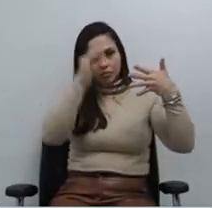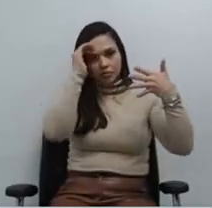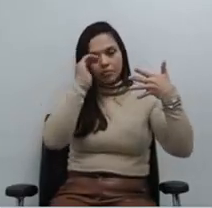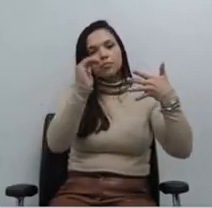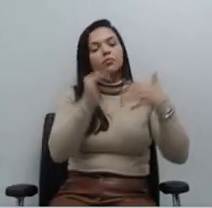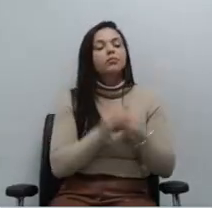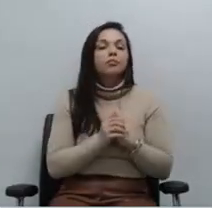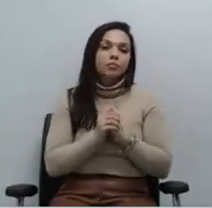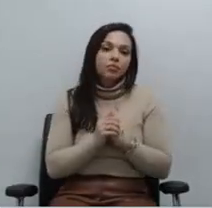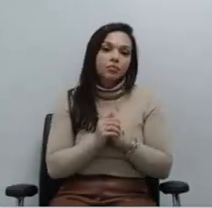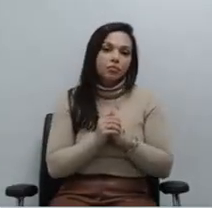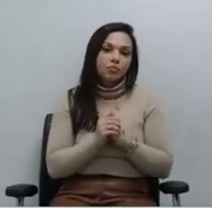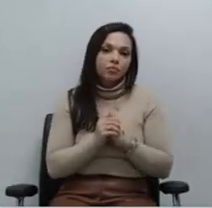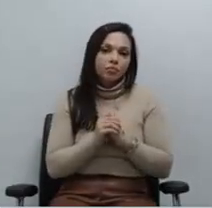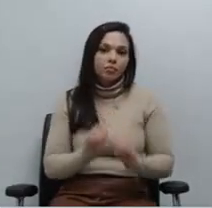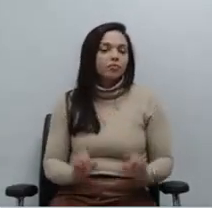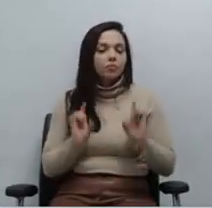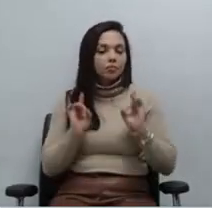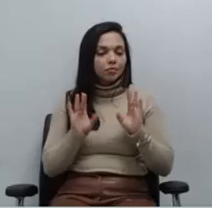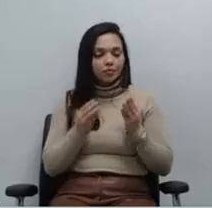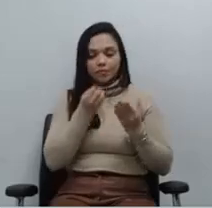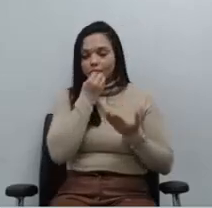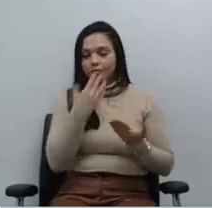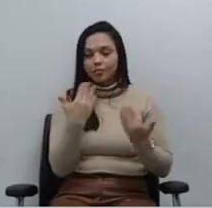respeito. No mais, uma boa sessão para todos nós.